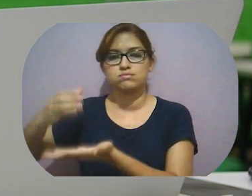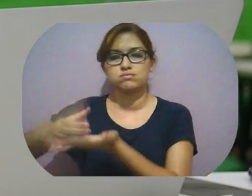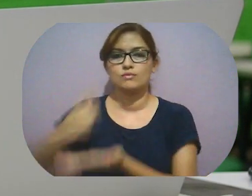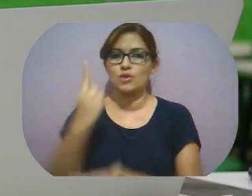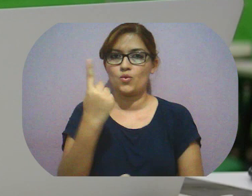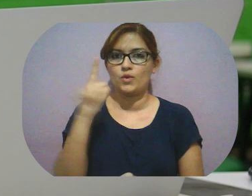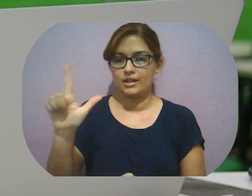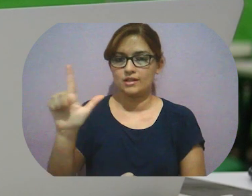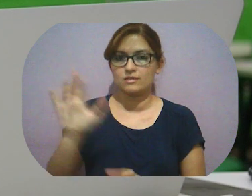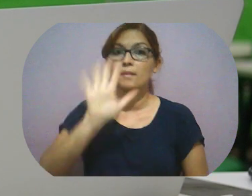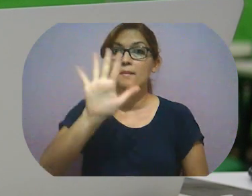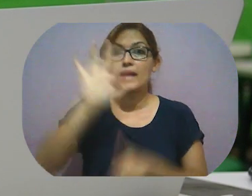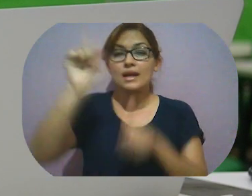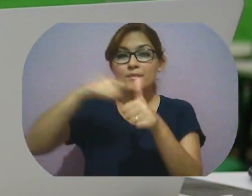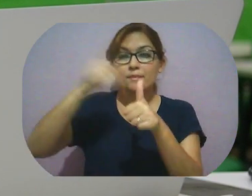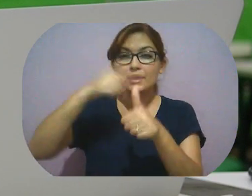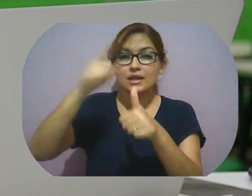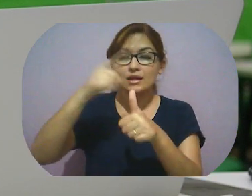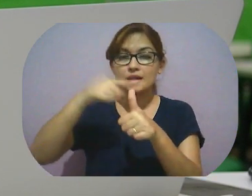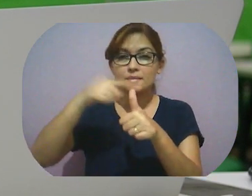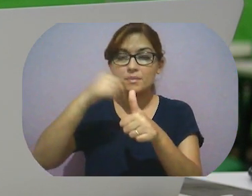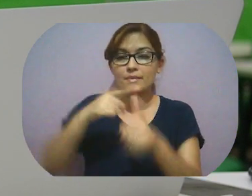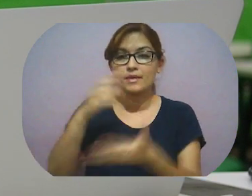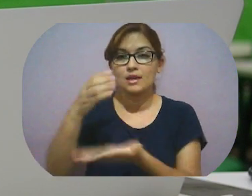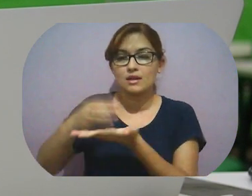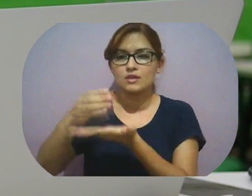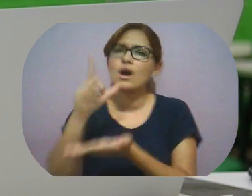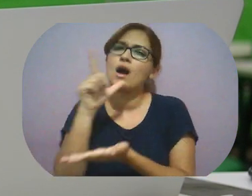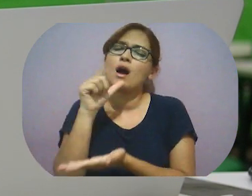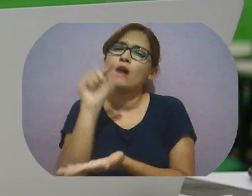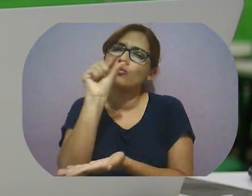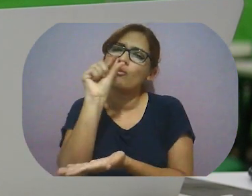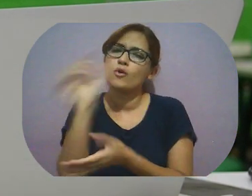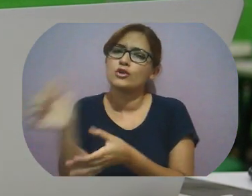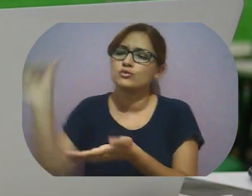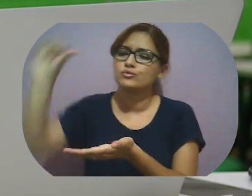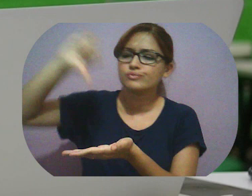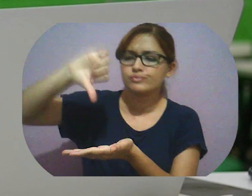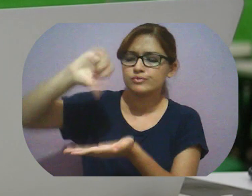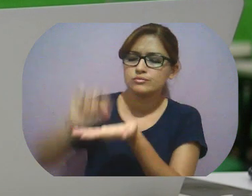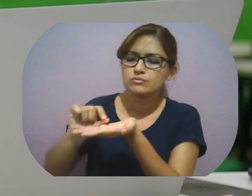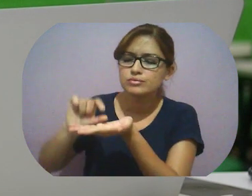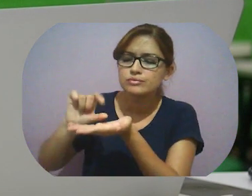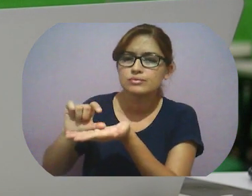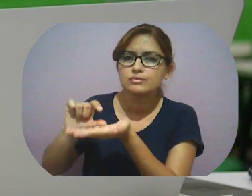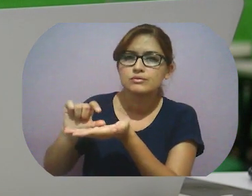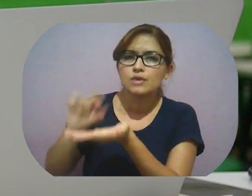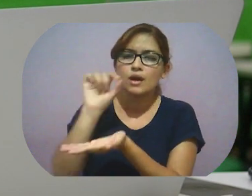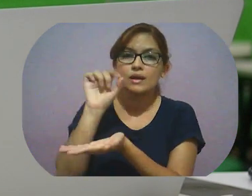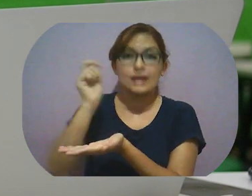litro. Antes de você transferir a solução concentrada para a garrafa de 1 litro, a gente coloca um pouquinho de água, que